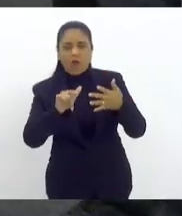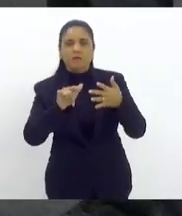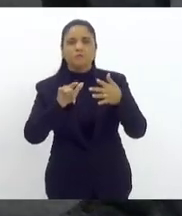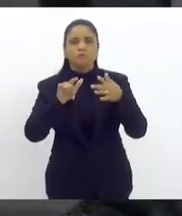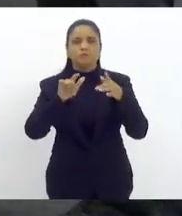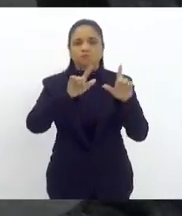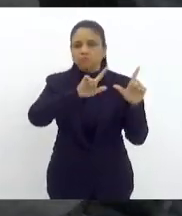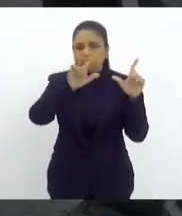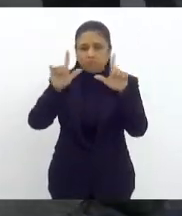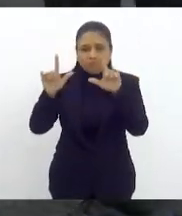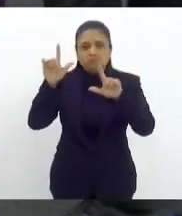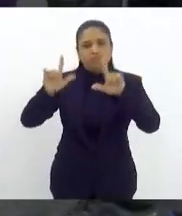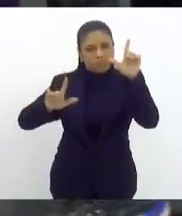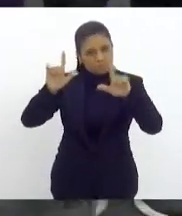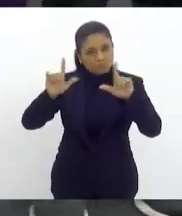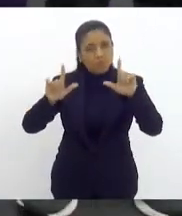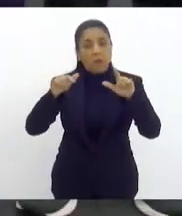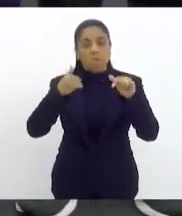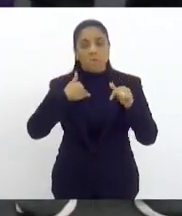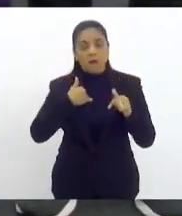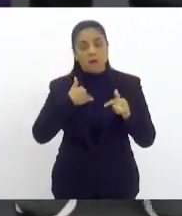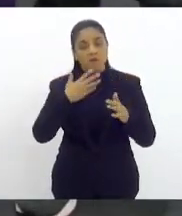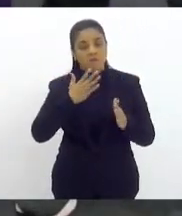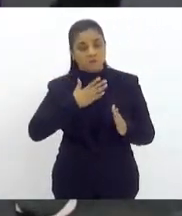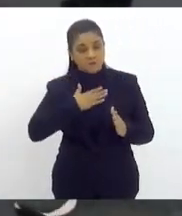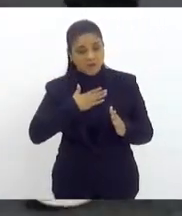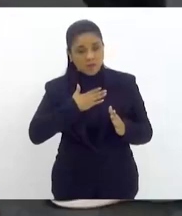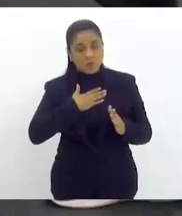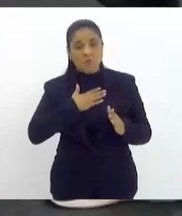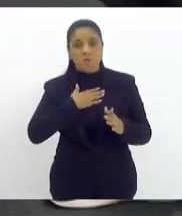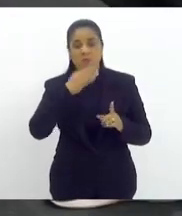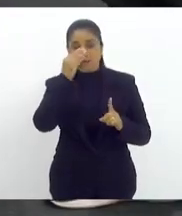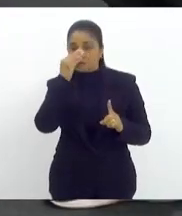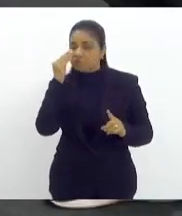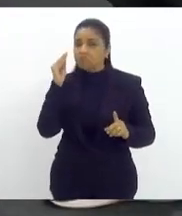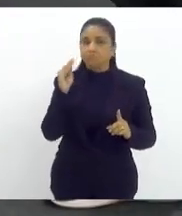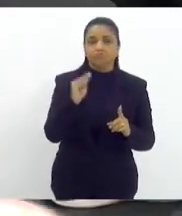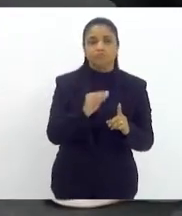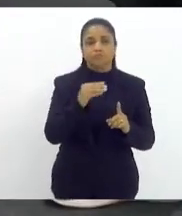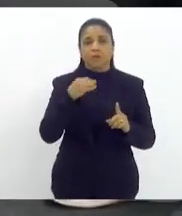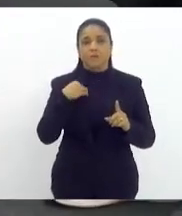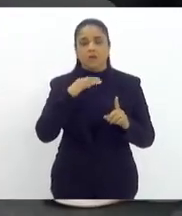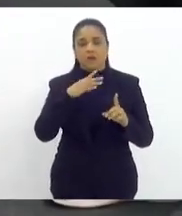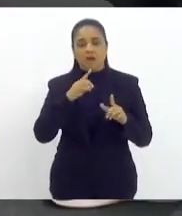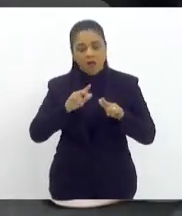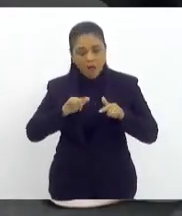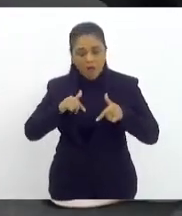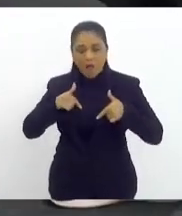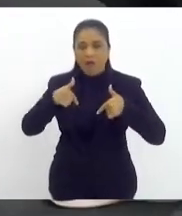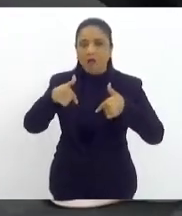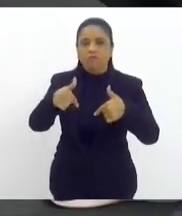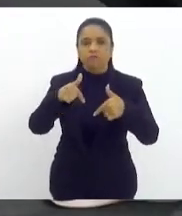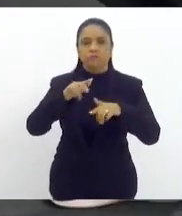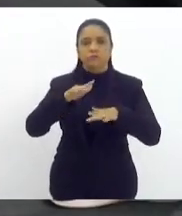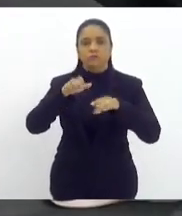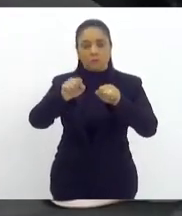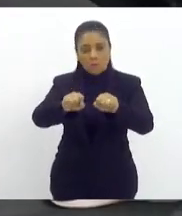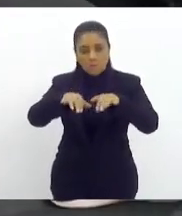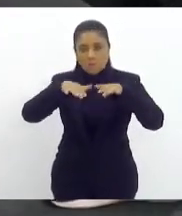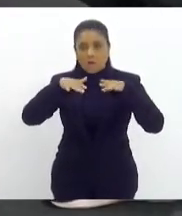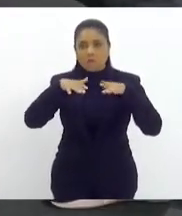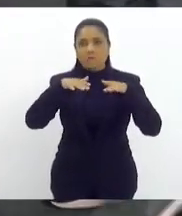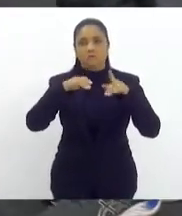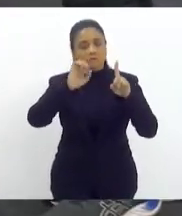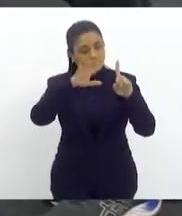população. Mas, para mim, é um demérito, é um desprestígio a minha atuação parlamentar a uma sessão